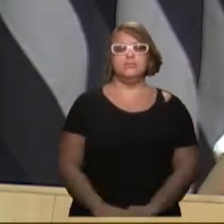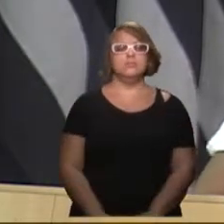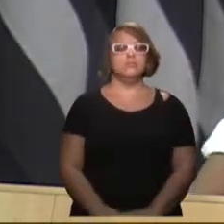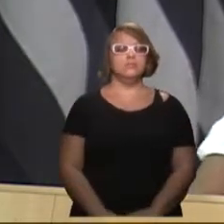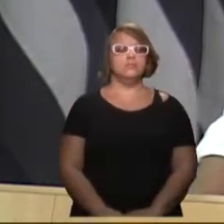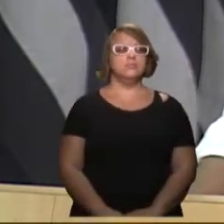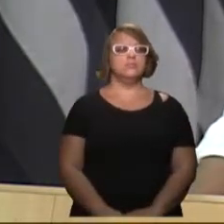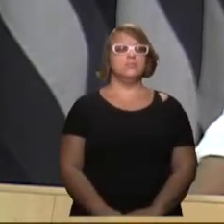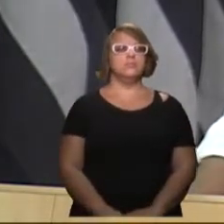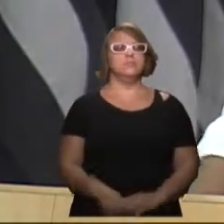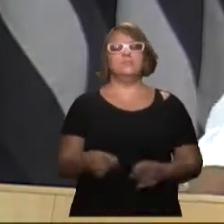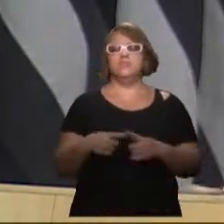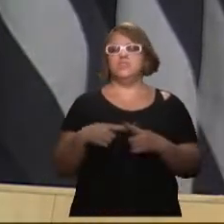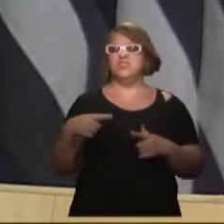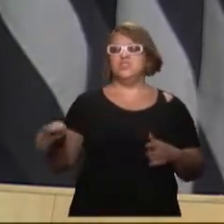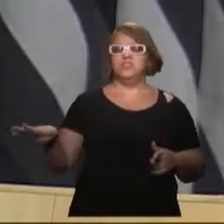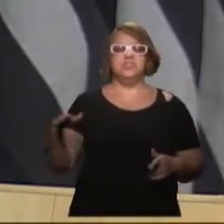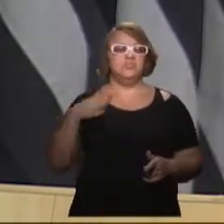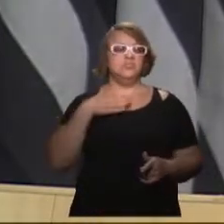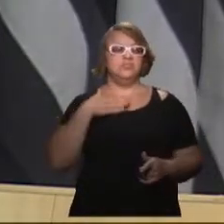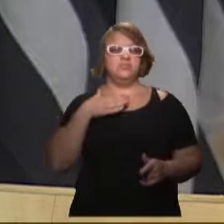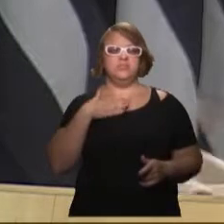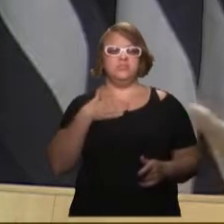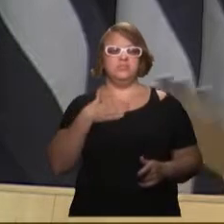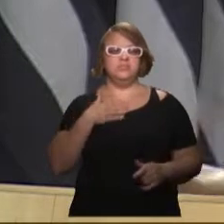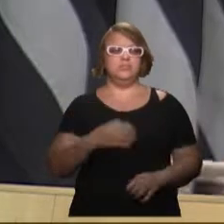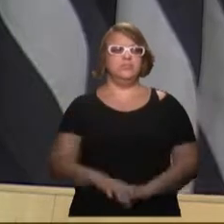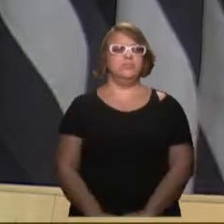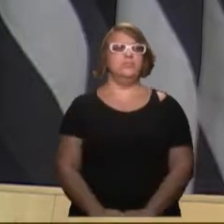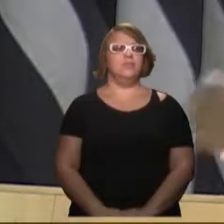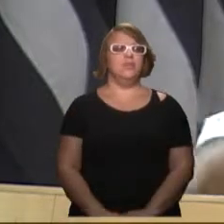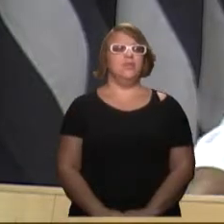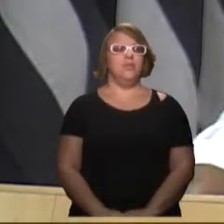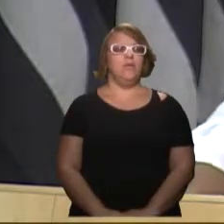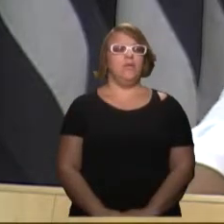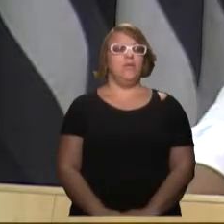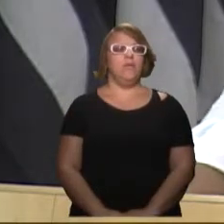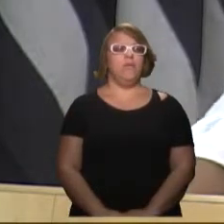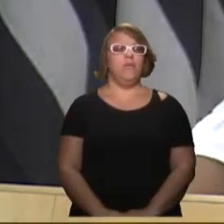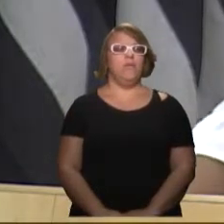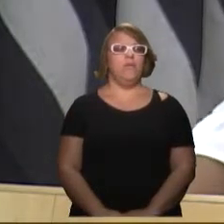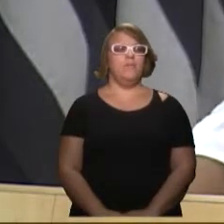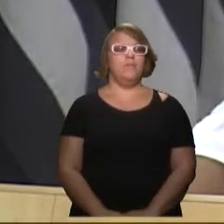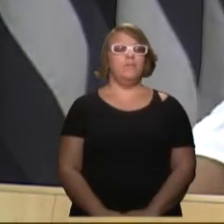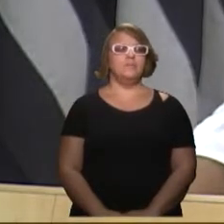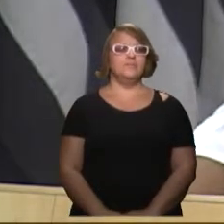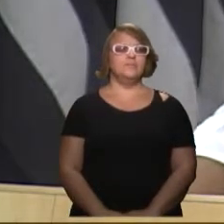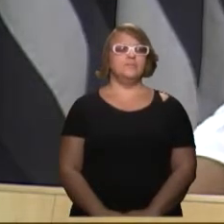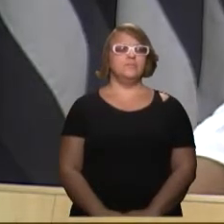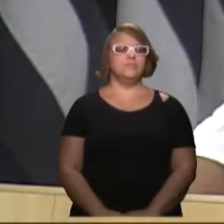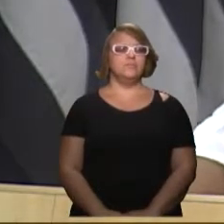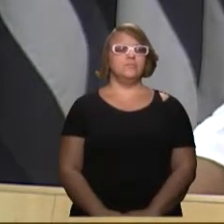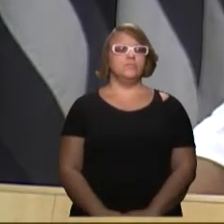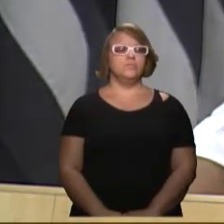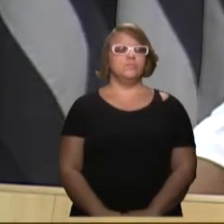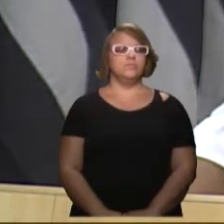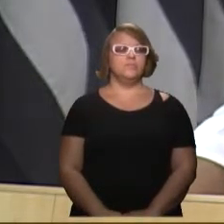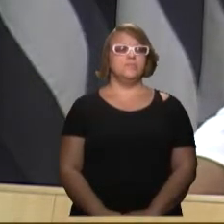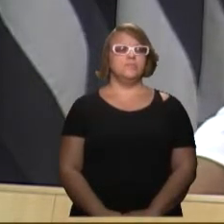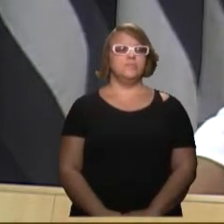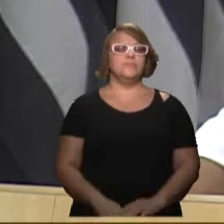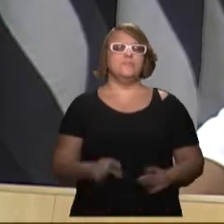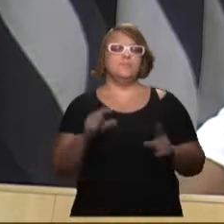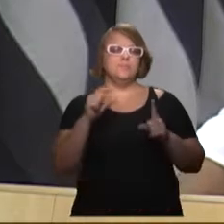Algumas um pouco, uma, né, no caso, Acho que a palavra que foi